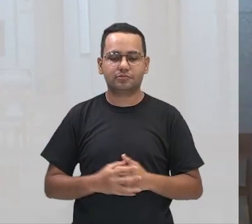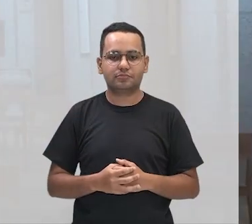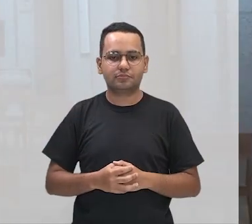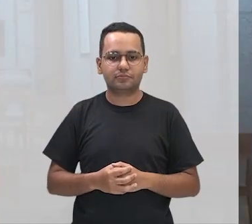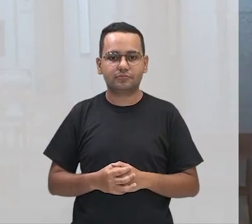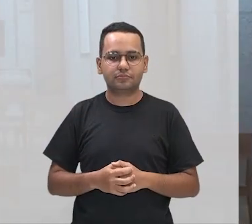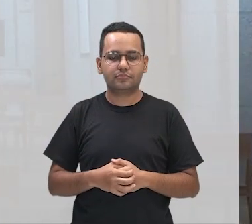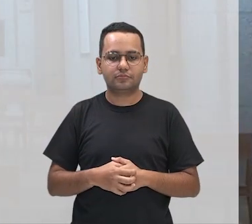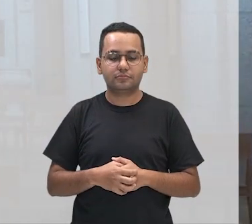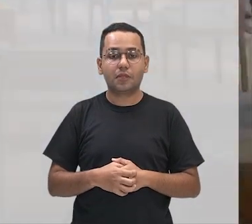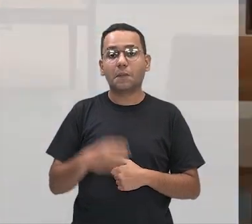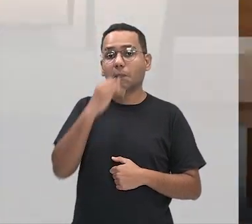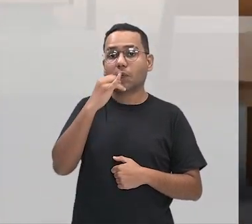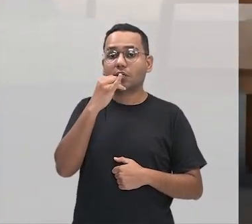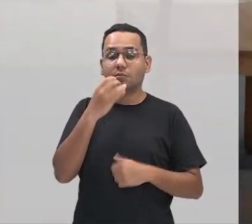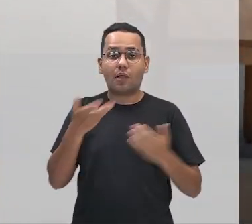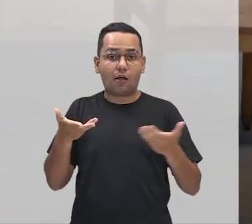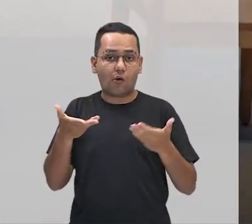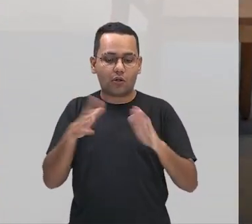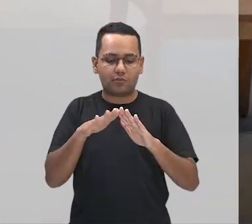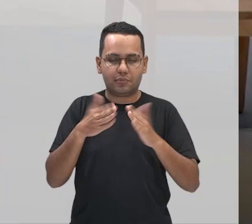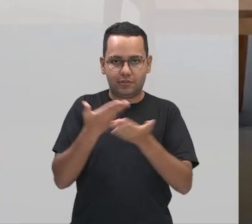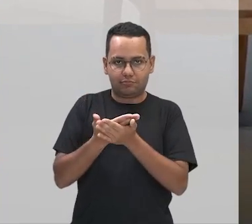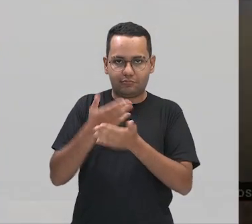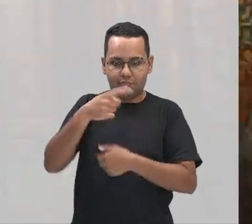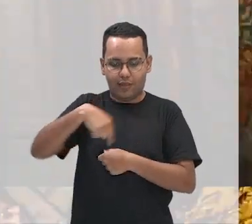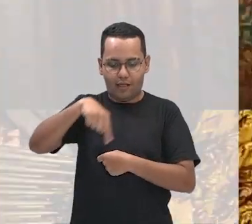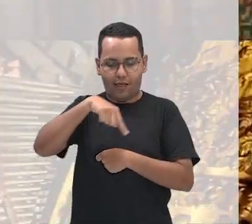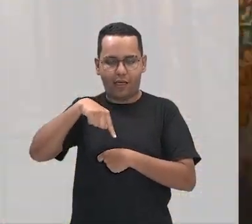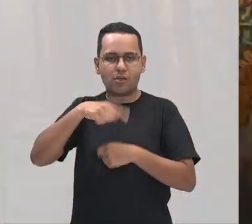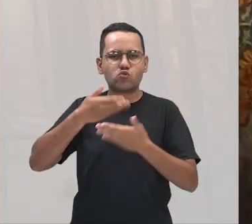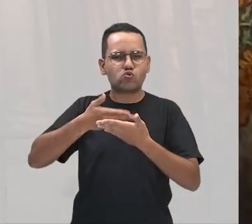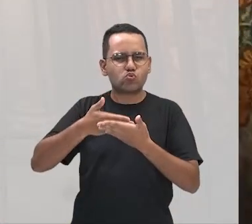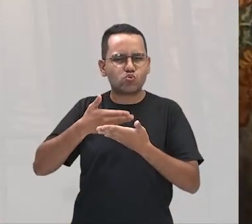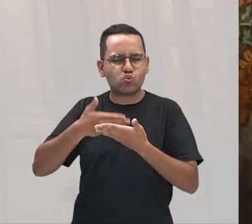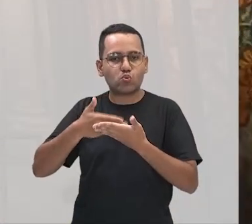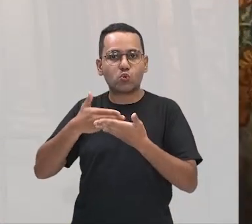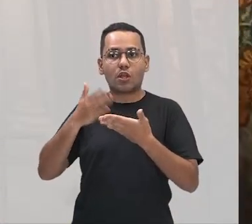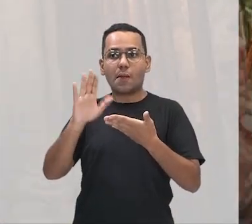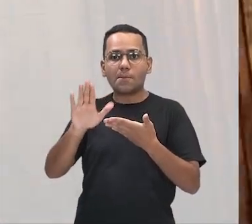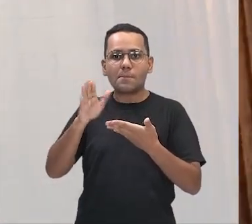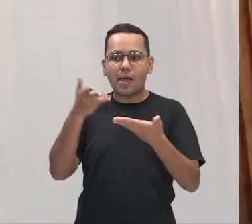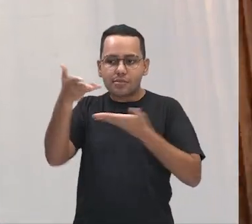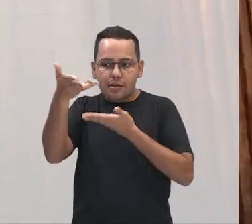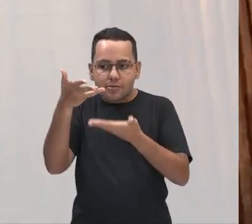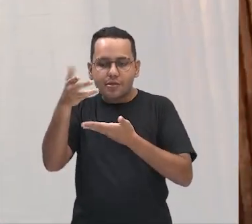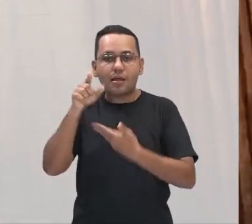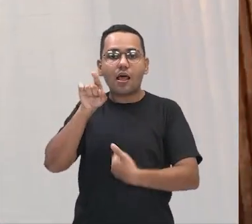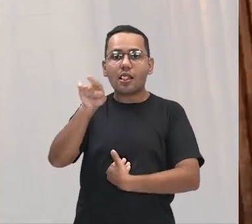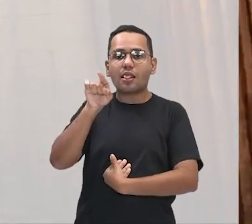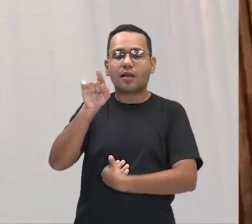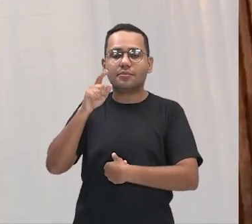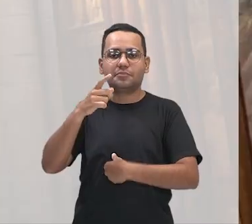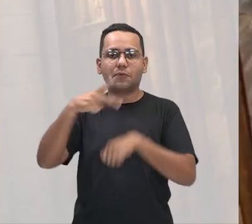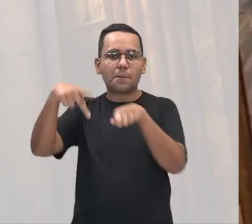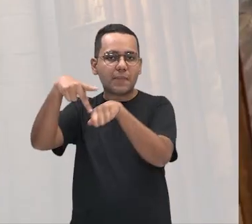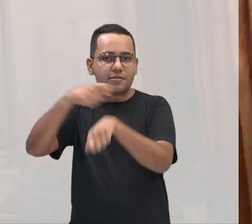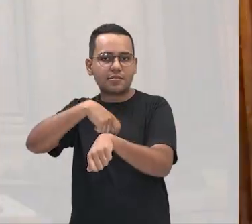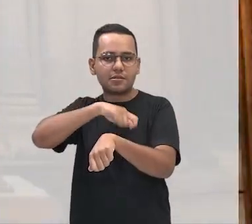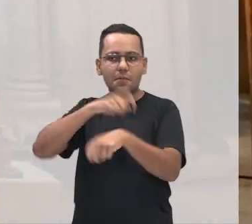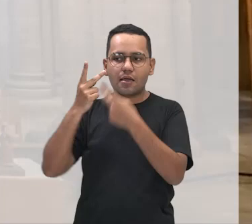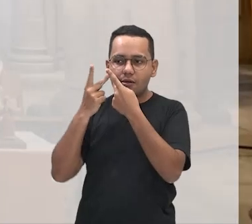aula, mas a gente está, ao mesmo tempo, lá na Espanha. Mais uma imagem, olha